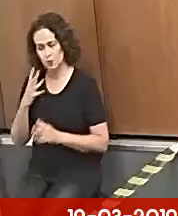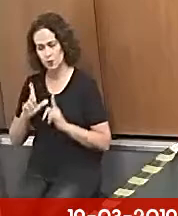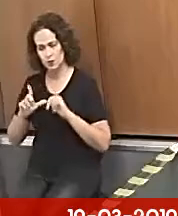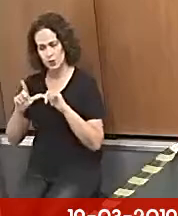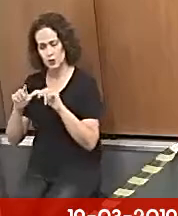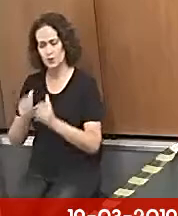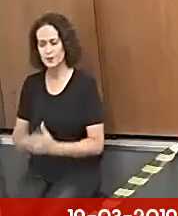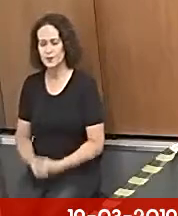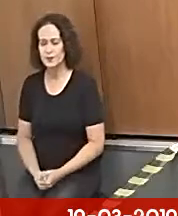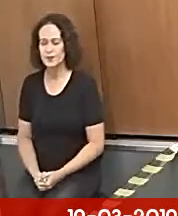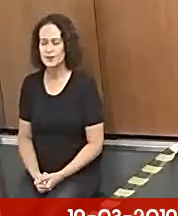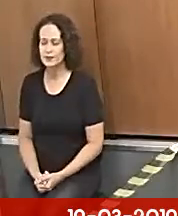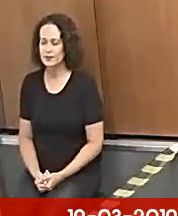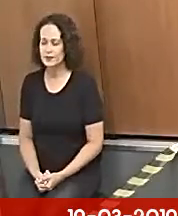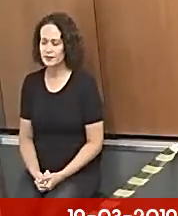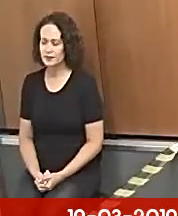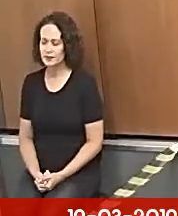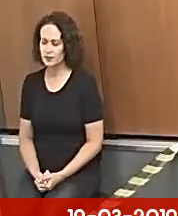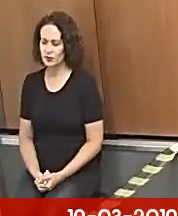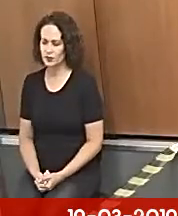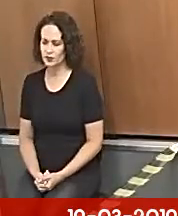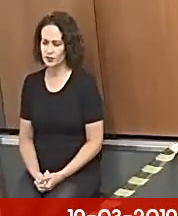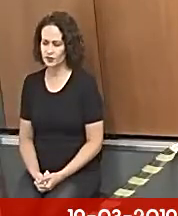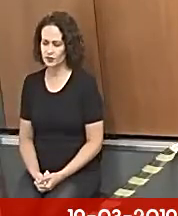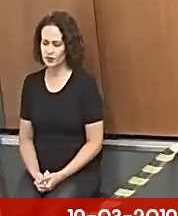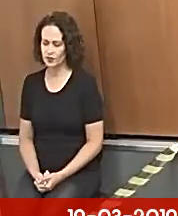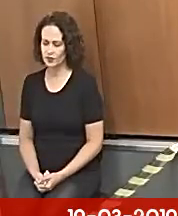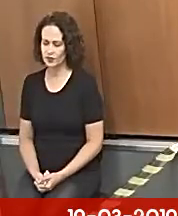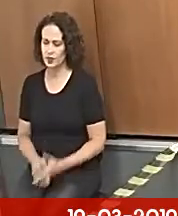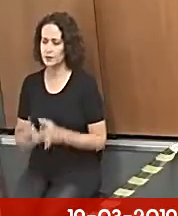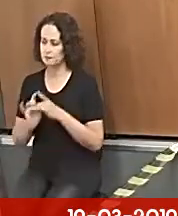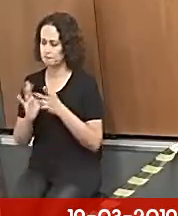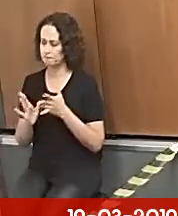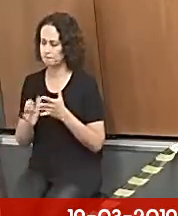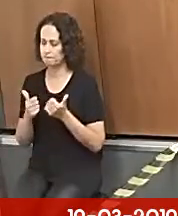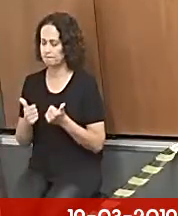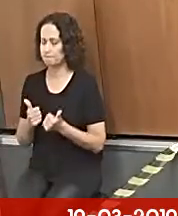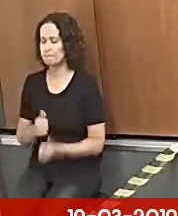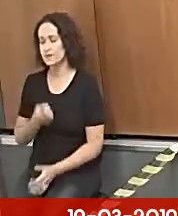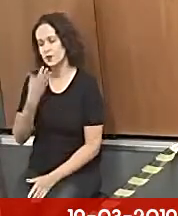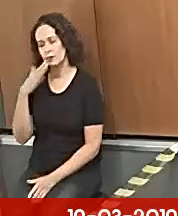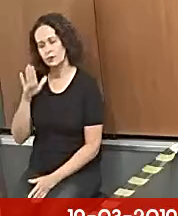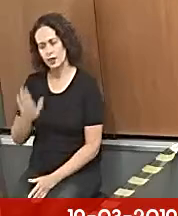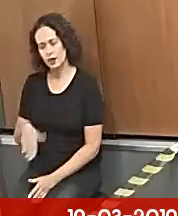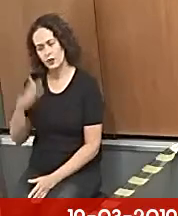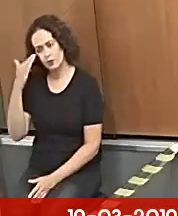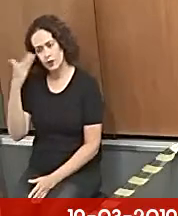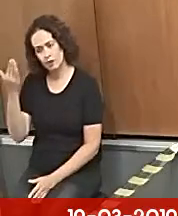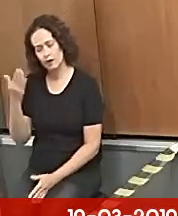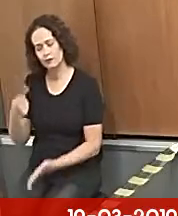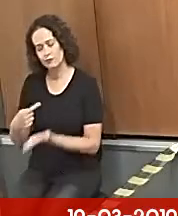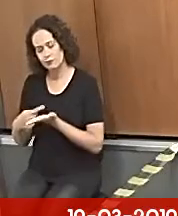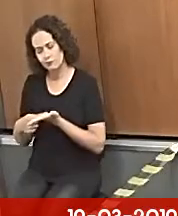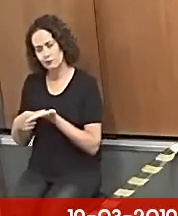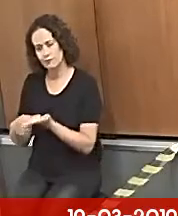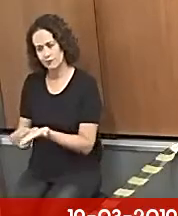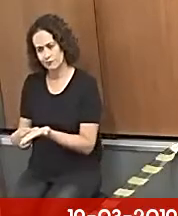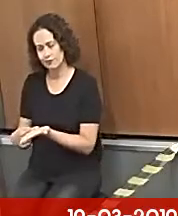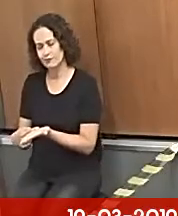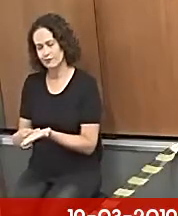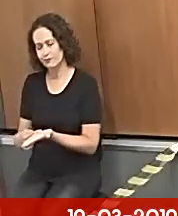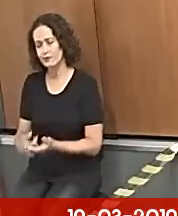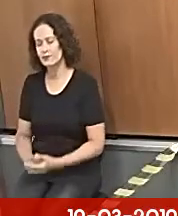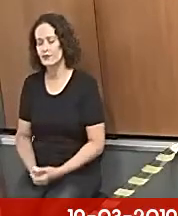é ela pode falar perto interessante notar já todos também obrigado o convite é que nós